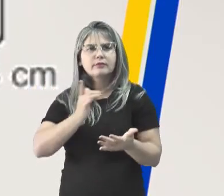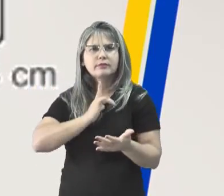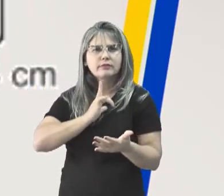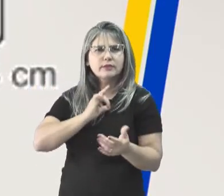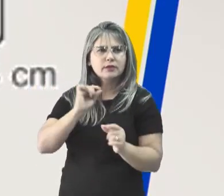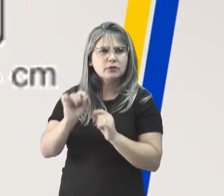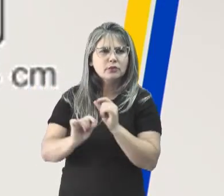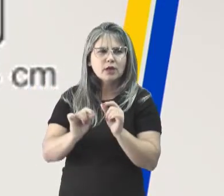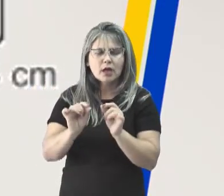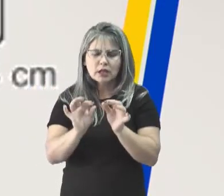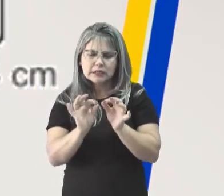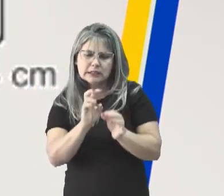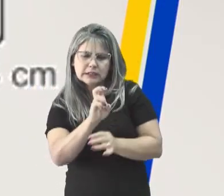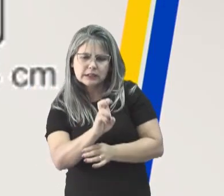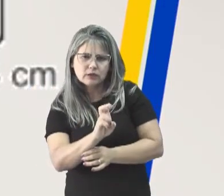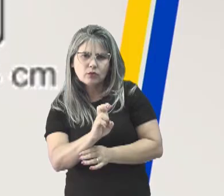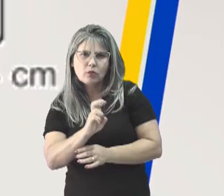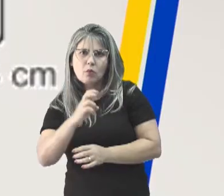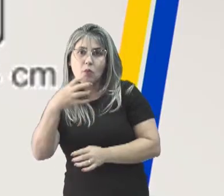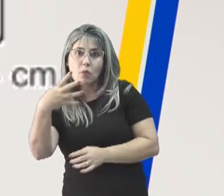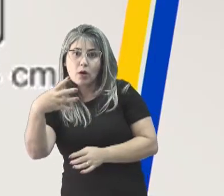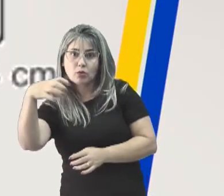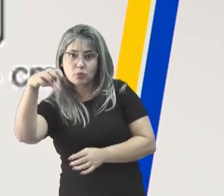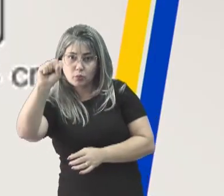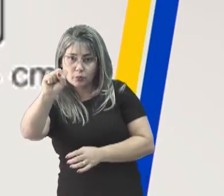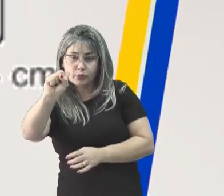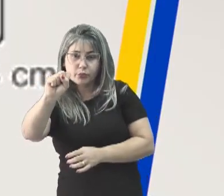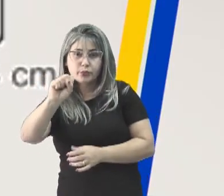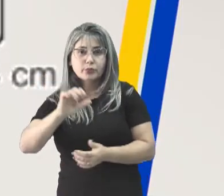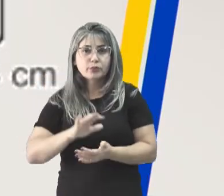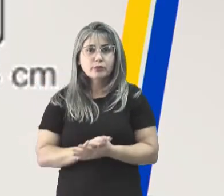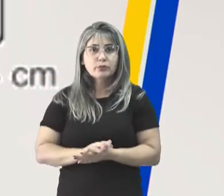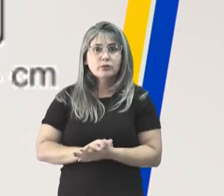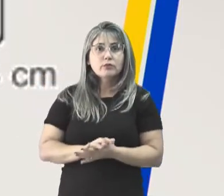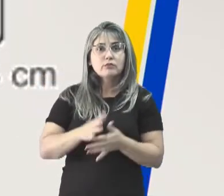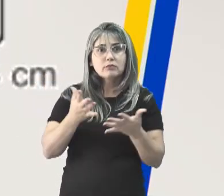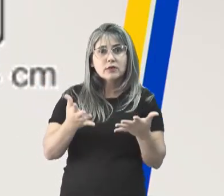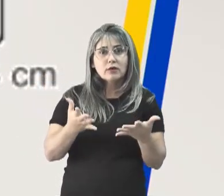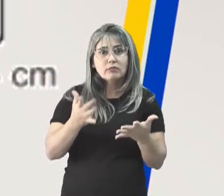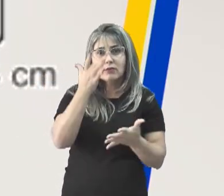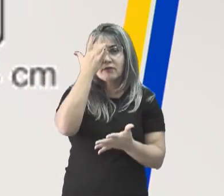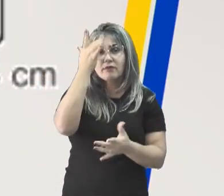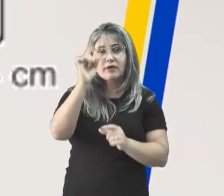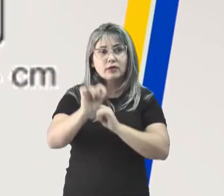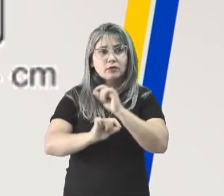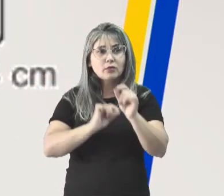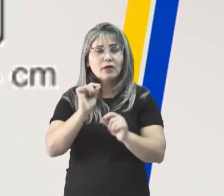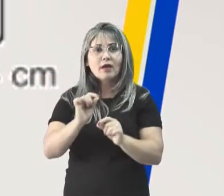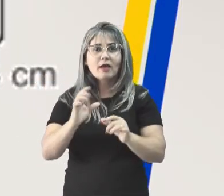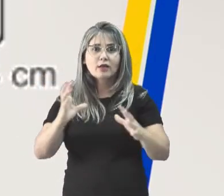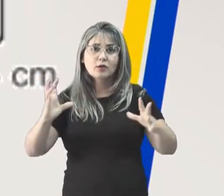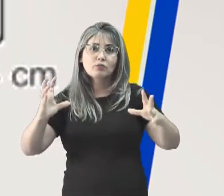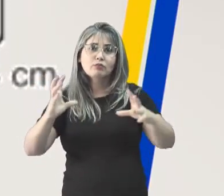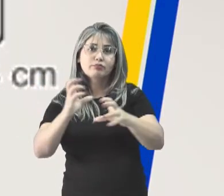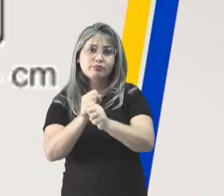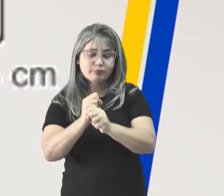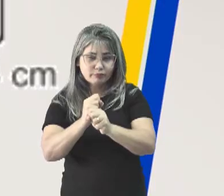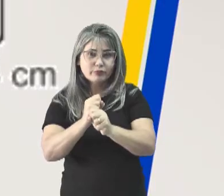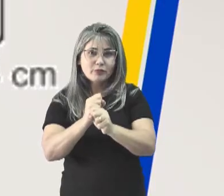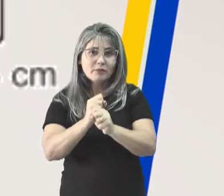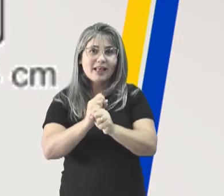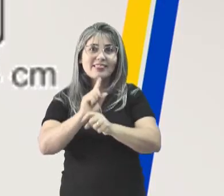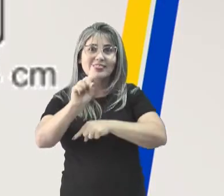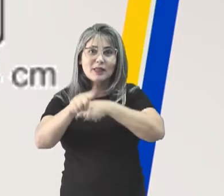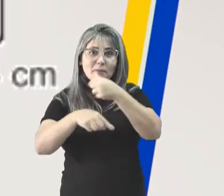pequenininhos, 5, 4 e 8, então acho que é mais fácil a gente multiplicar logo em centímetro e depois transformar o centímetro cúbico